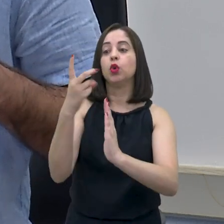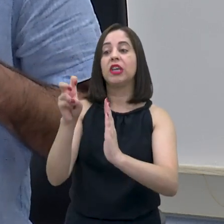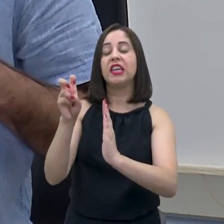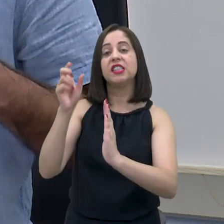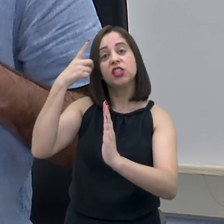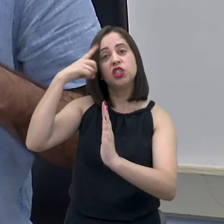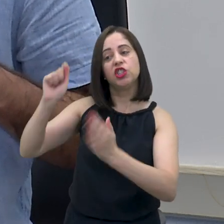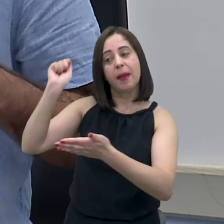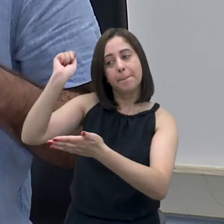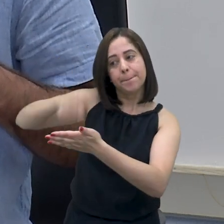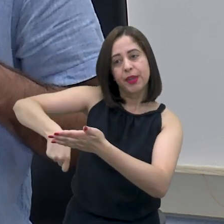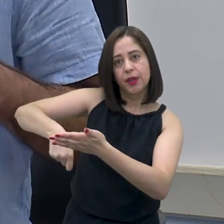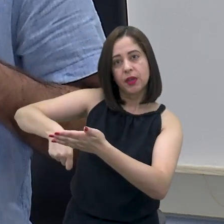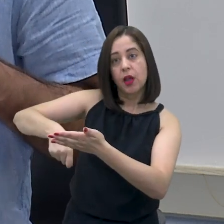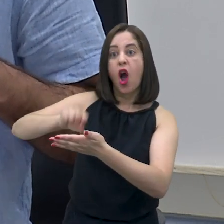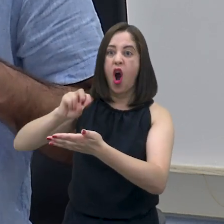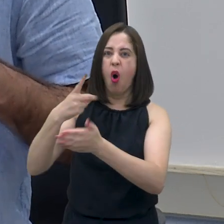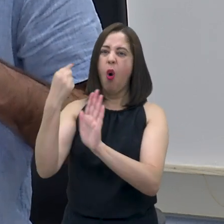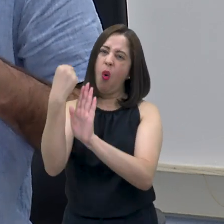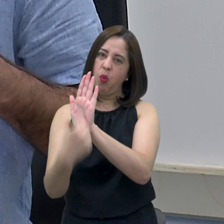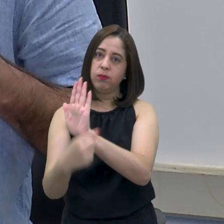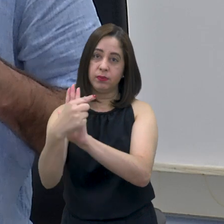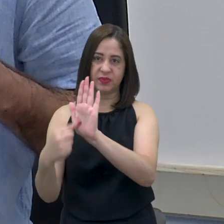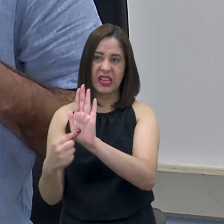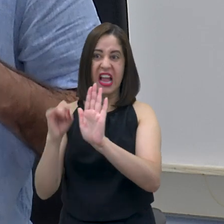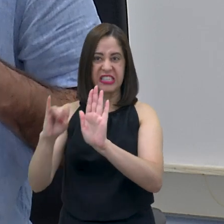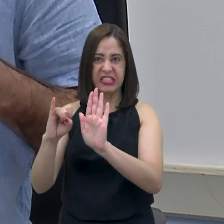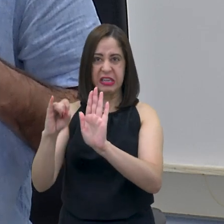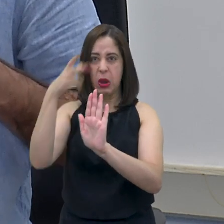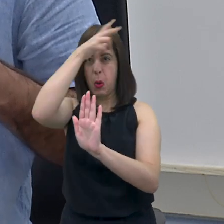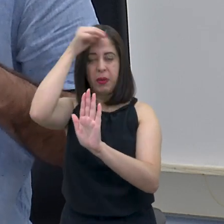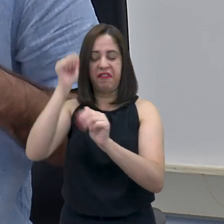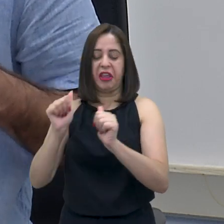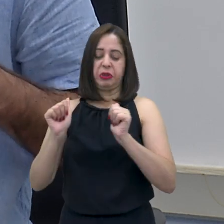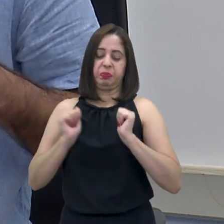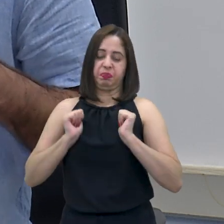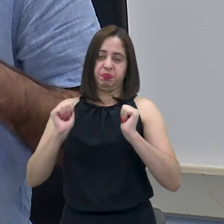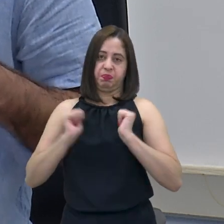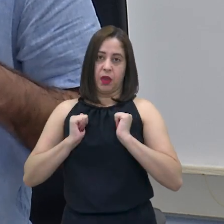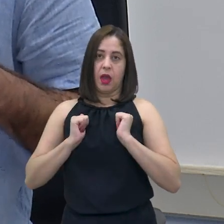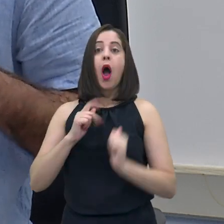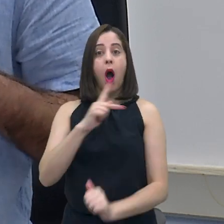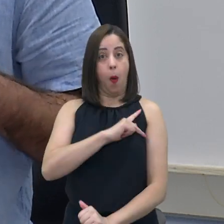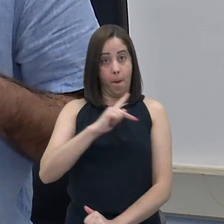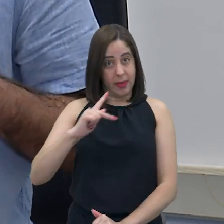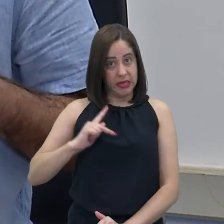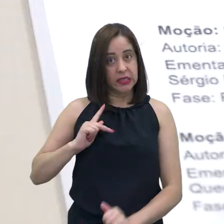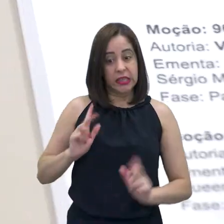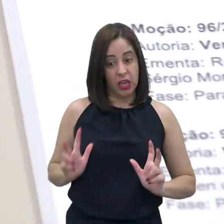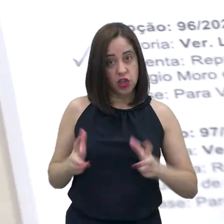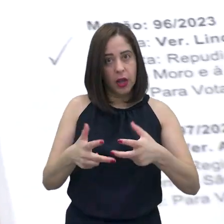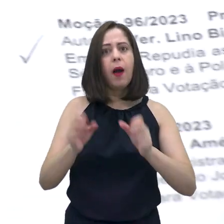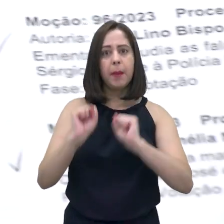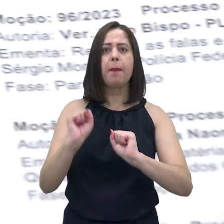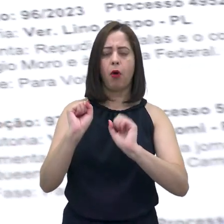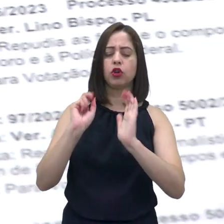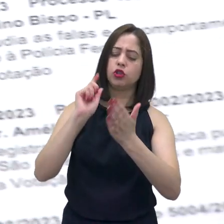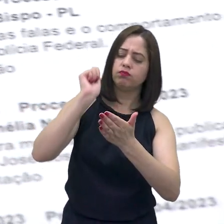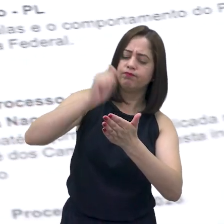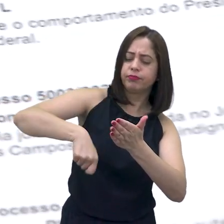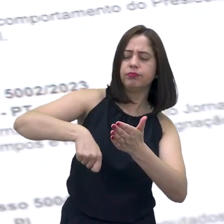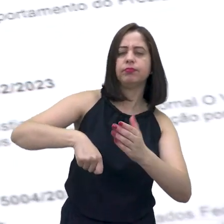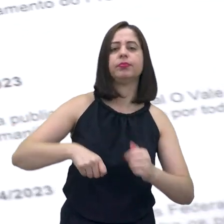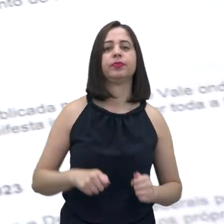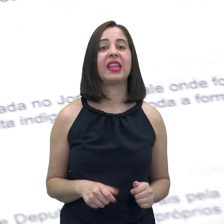sancionar ou vetar a proposta. Se o prefeito não se manifestar, o presidente da Câmara pode promulgar a lei. E existe